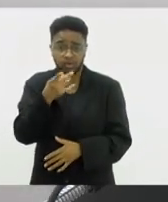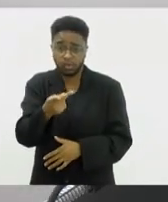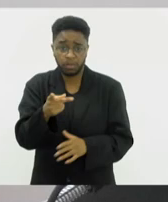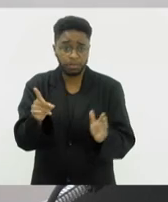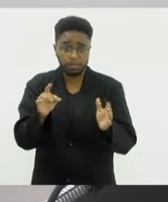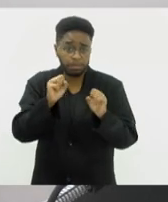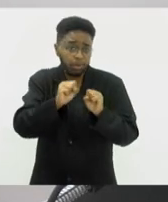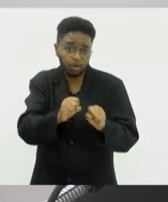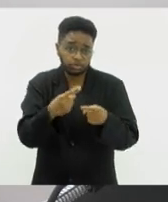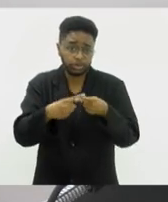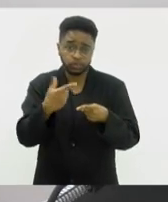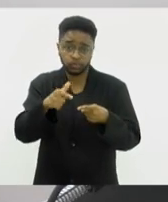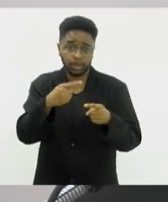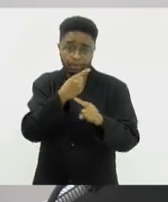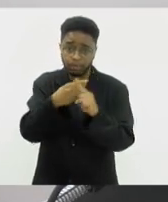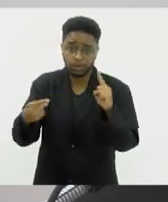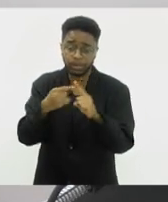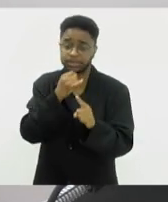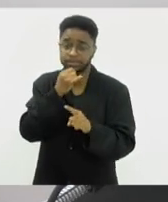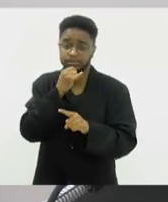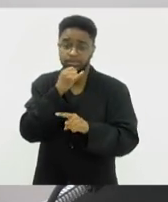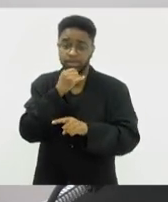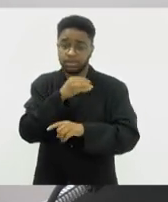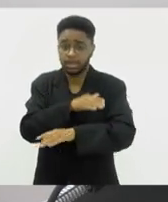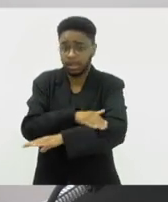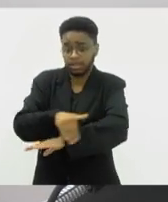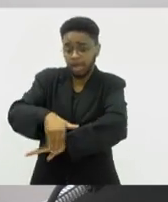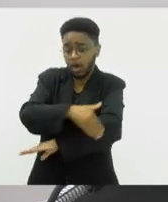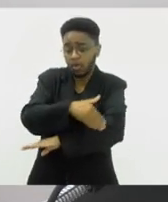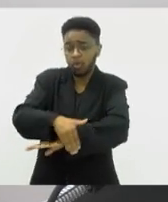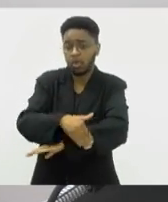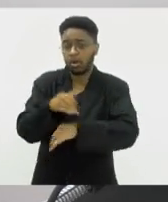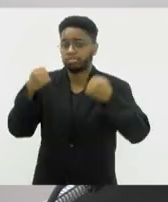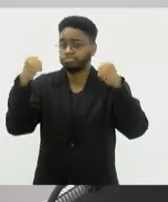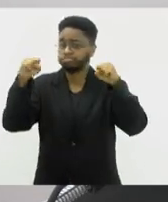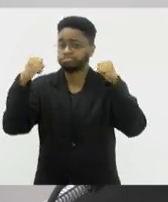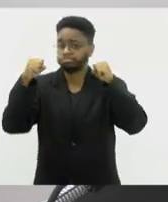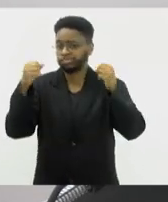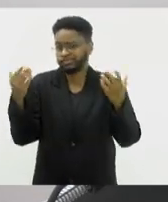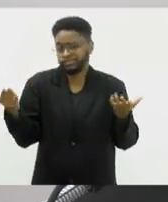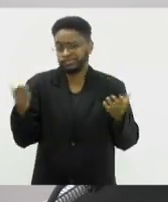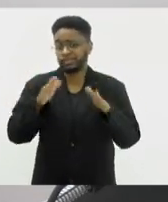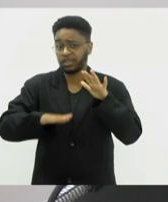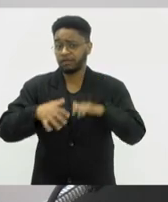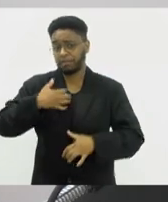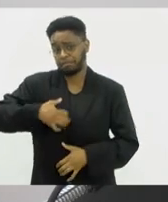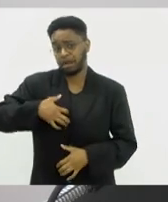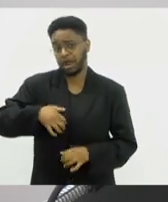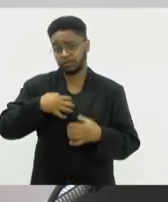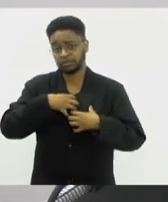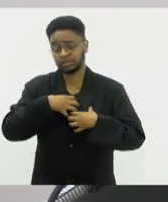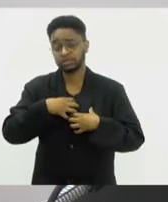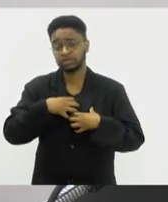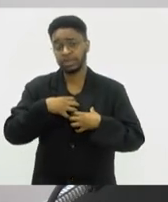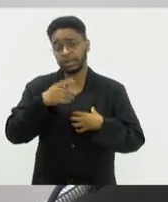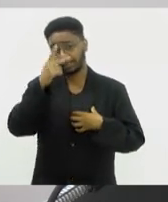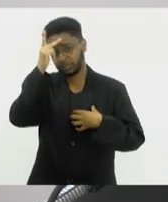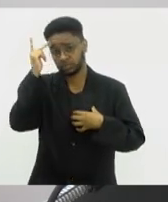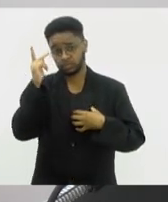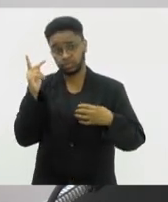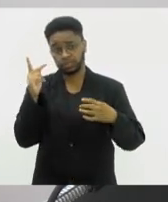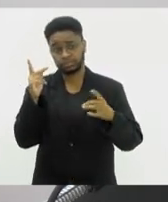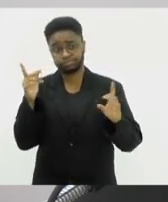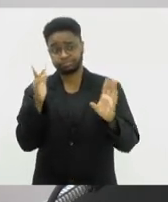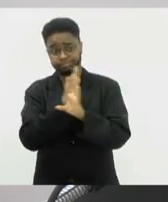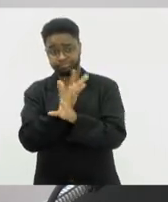proíbe de você ir para uma calçada fazer exercício físico. Quem vai ficar, talvez, aborrecido é quem estiver passando do